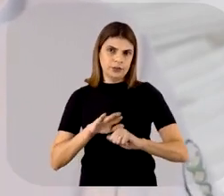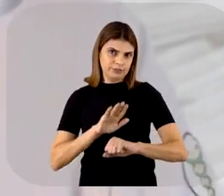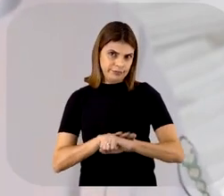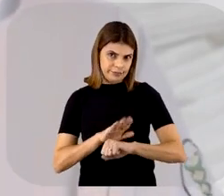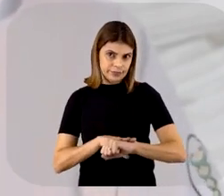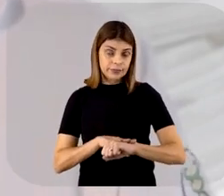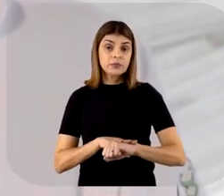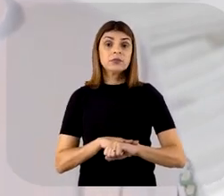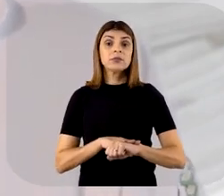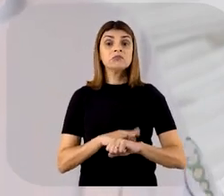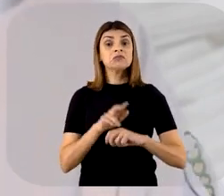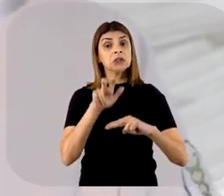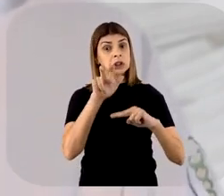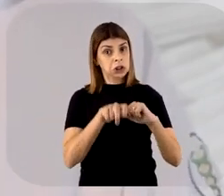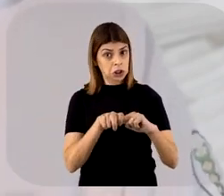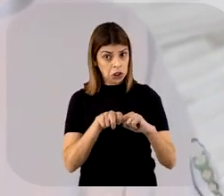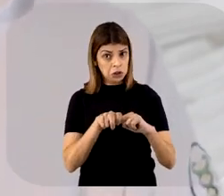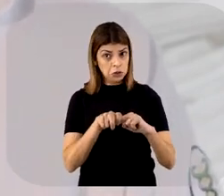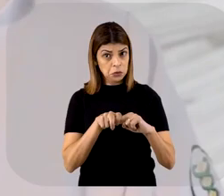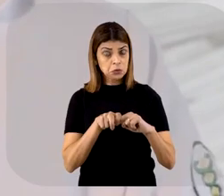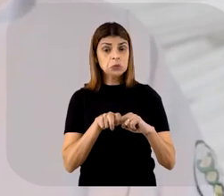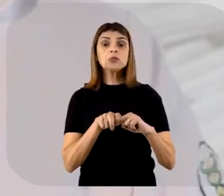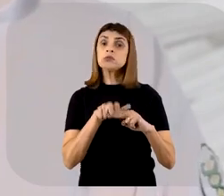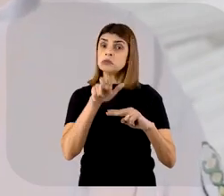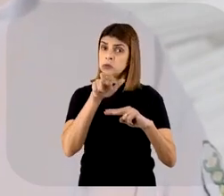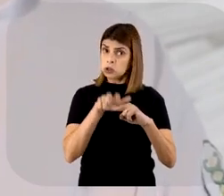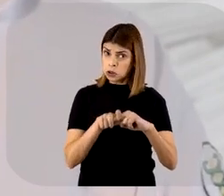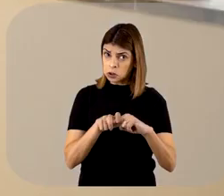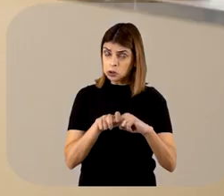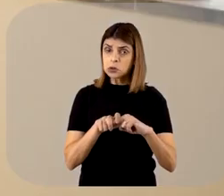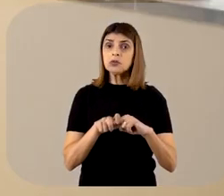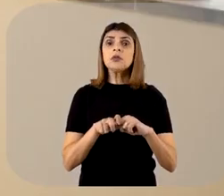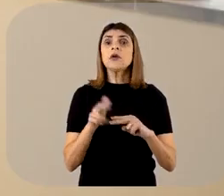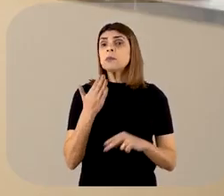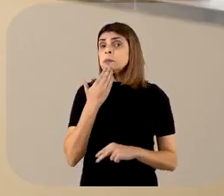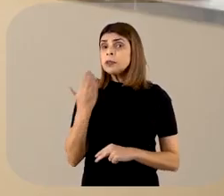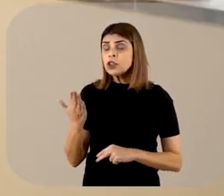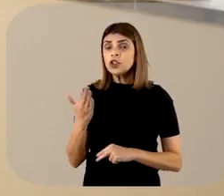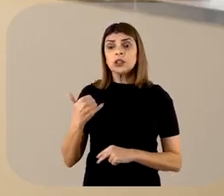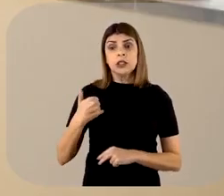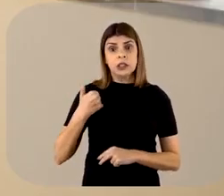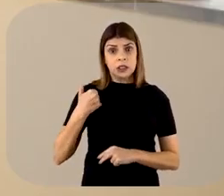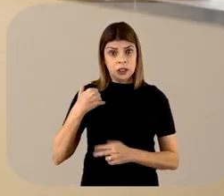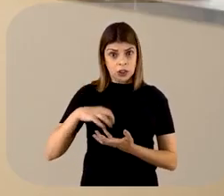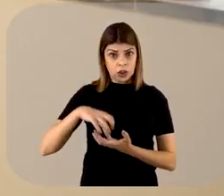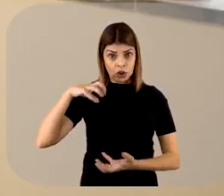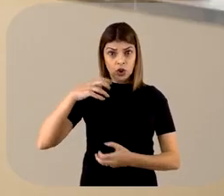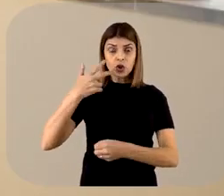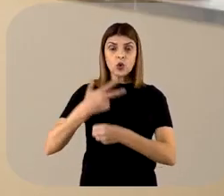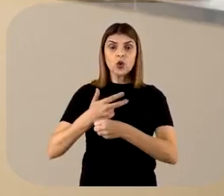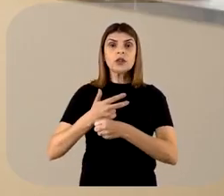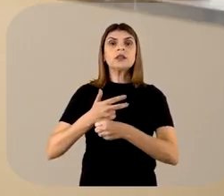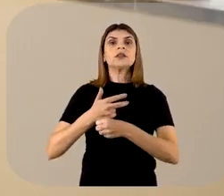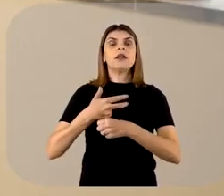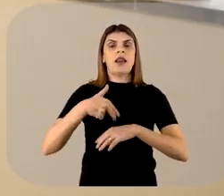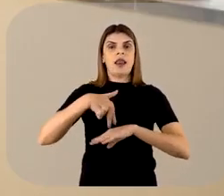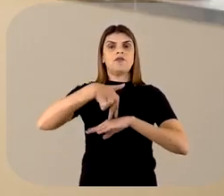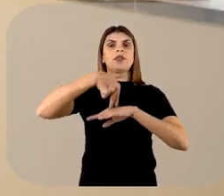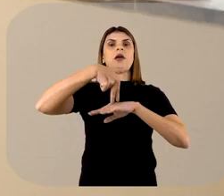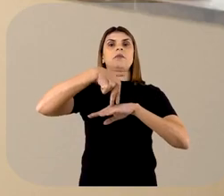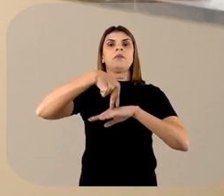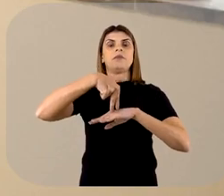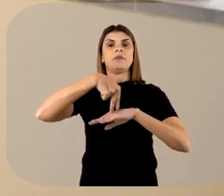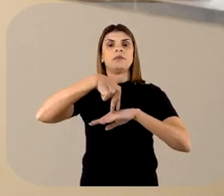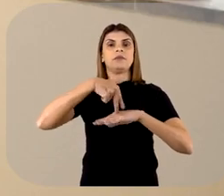momento. Então esse idoso vai ficar sentado numa cadeira e aí vai pedir para esse idoso levantar, né, jogar o corpo